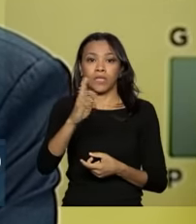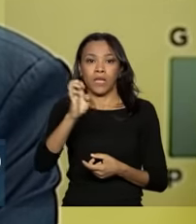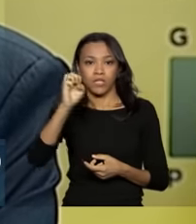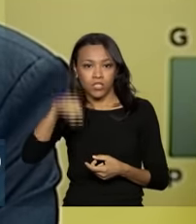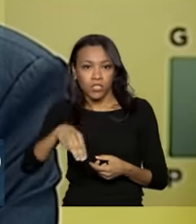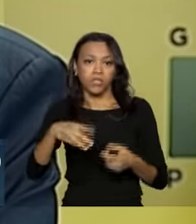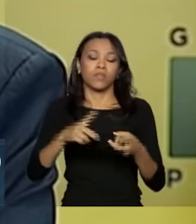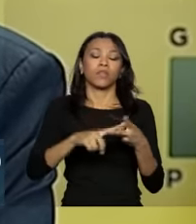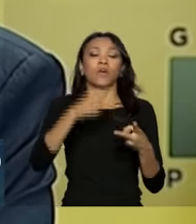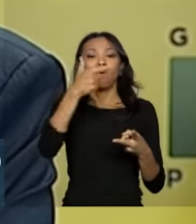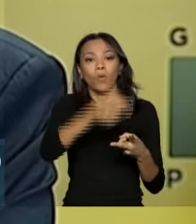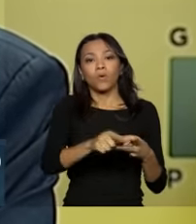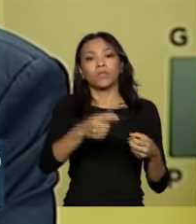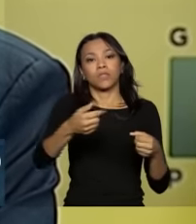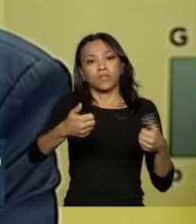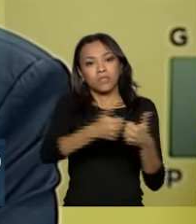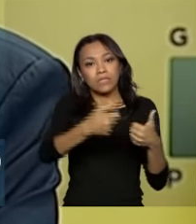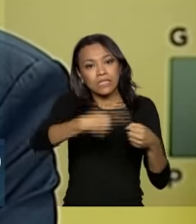lado de Recife,